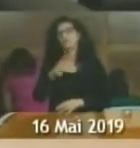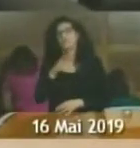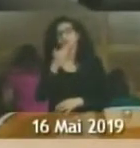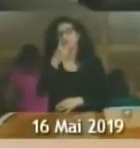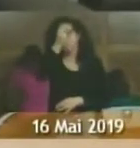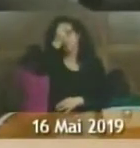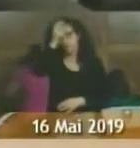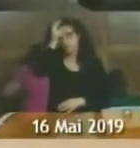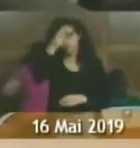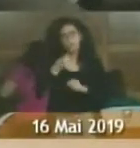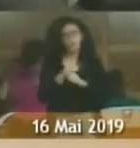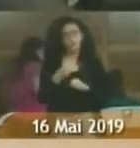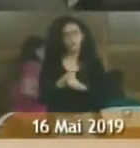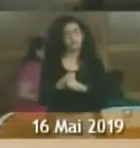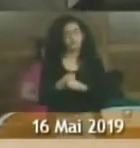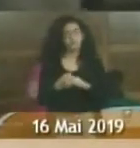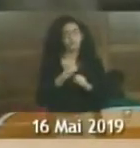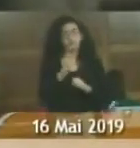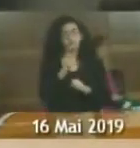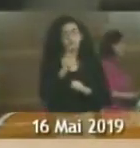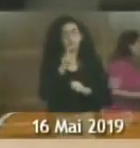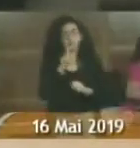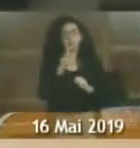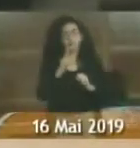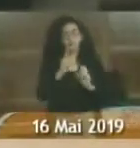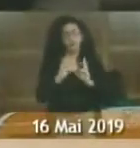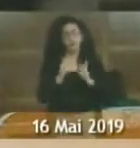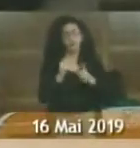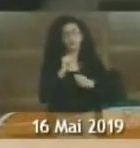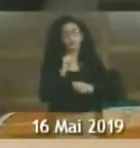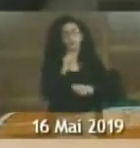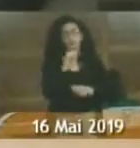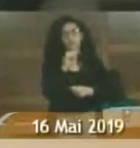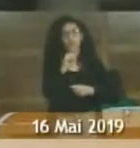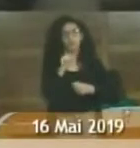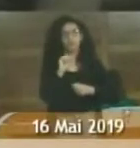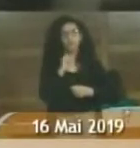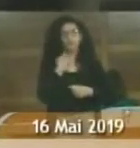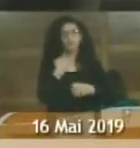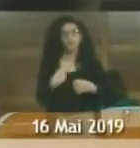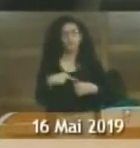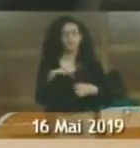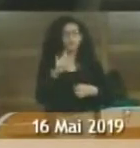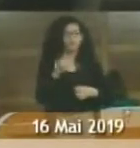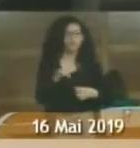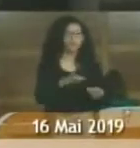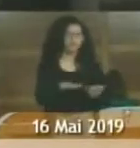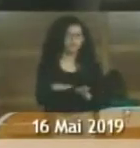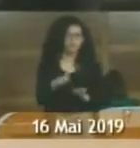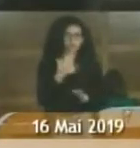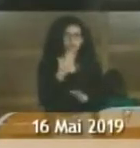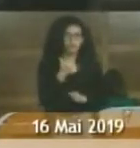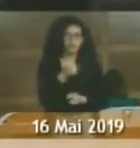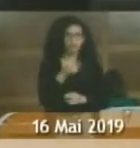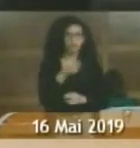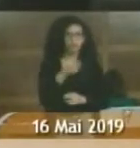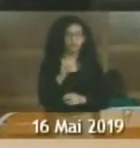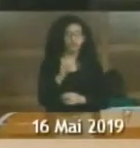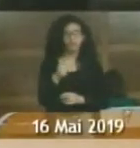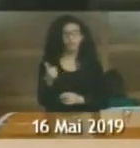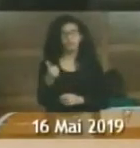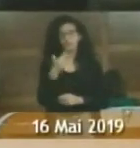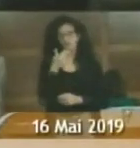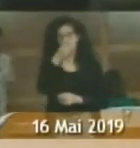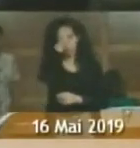prefeito municipal a construção de rede de saneamento e tratamento de esgoto na rua Enóquio, bairro Banqueta. Indicação número 1311, indicando ao